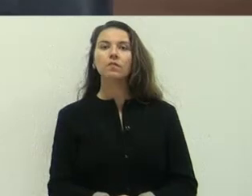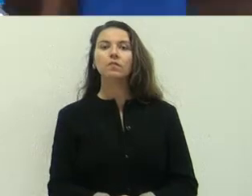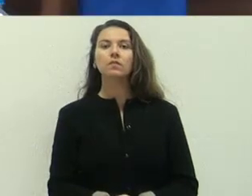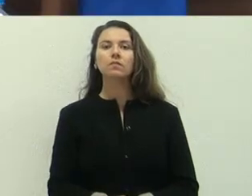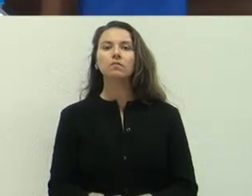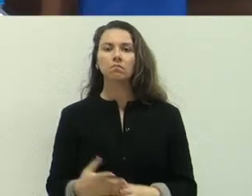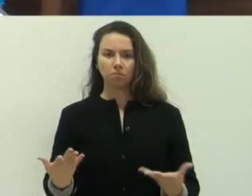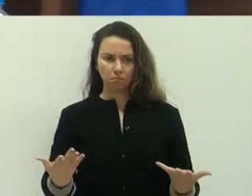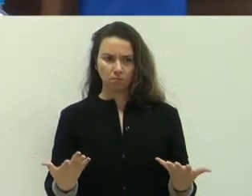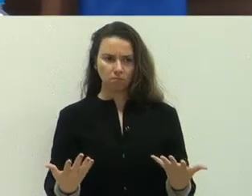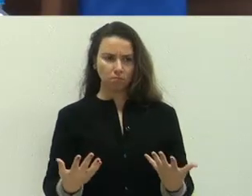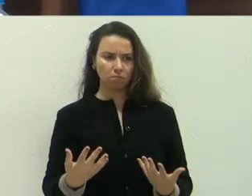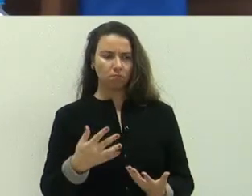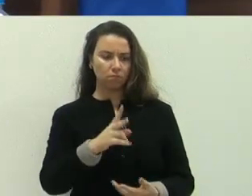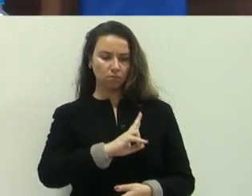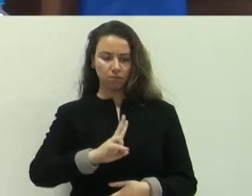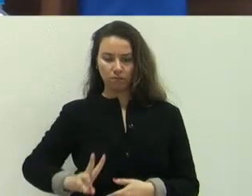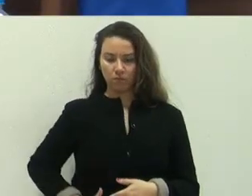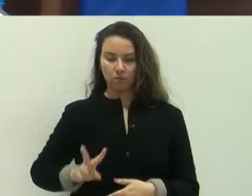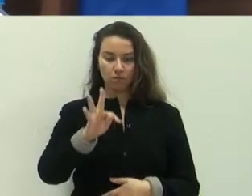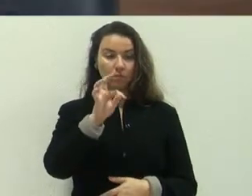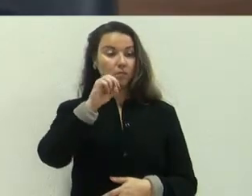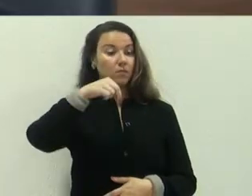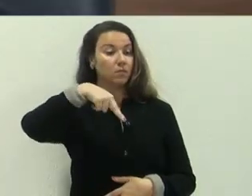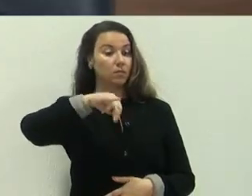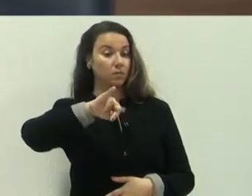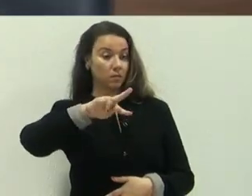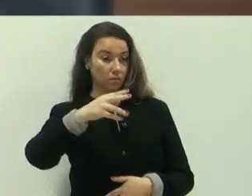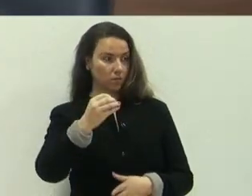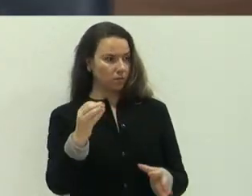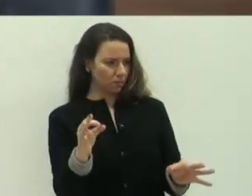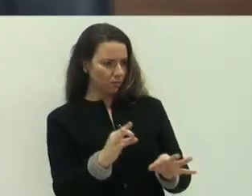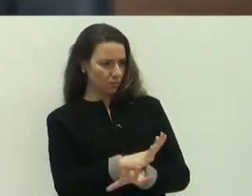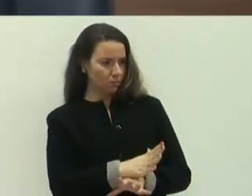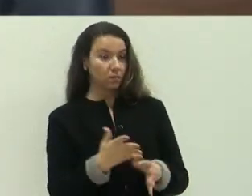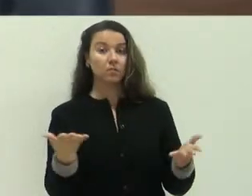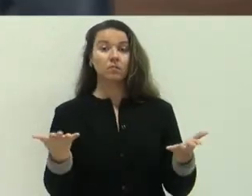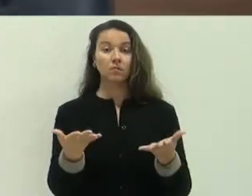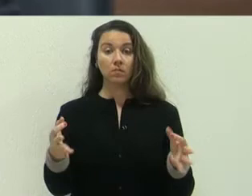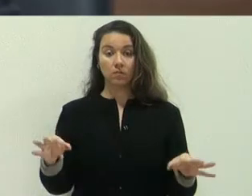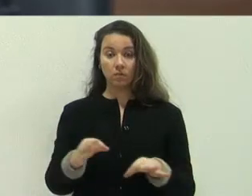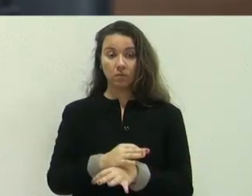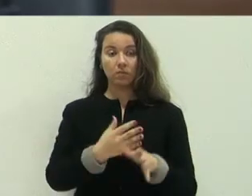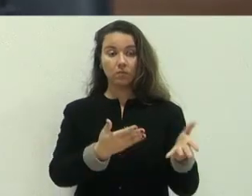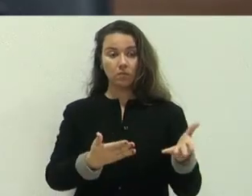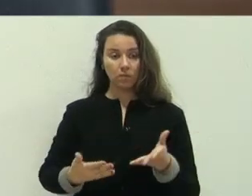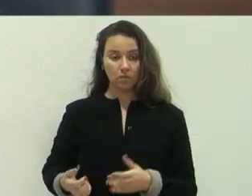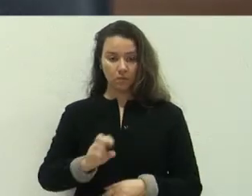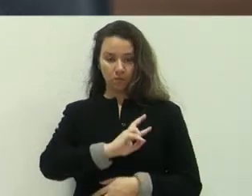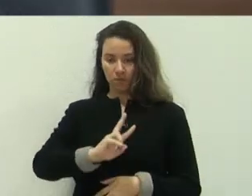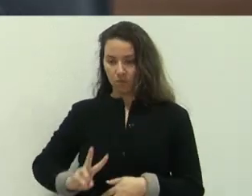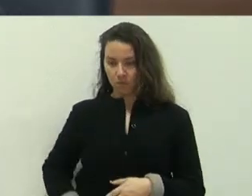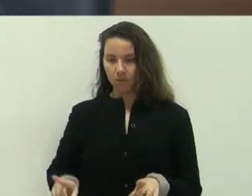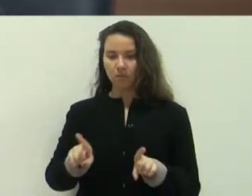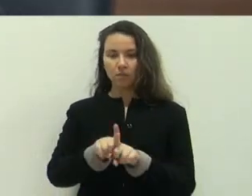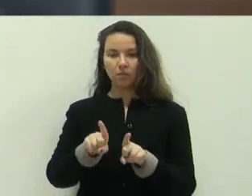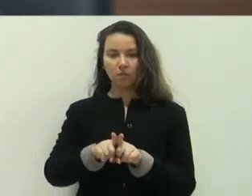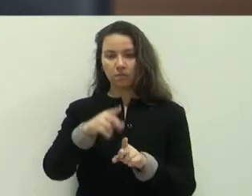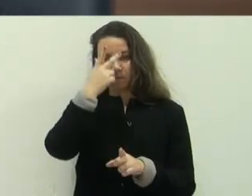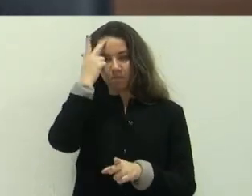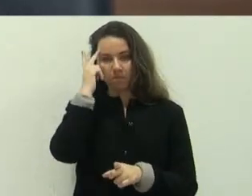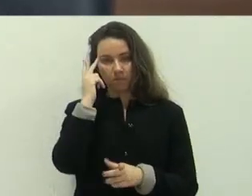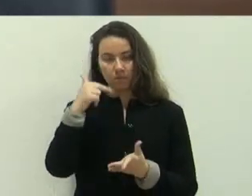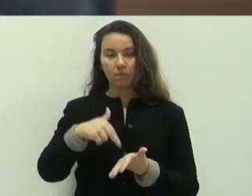Seria isso, vereador Toninho? Seria isso, presidente. Para finalizar, convido os vereadores e a toda a comunidade de Navegantes que no próximo